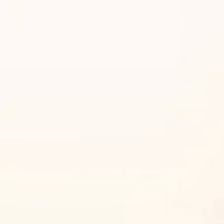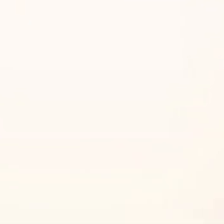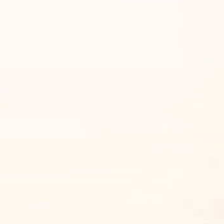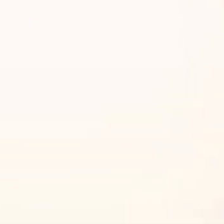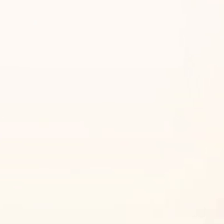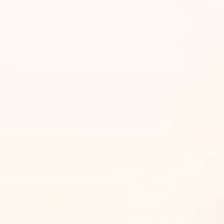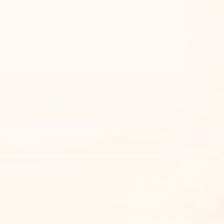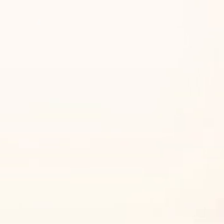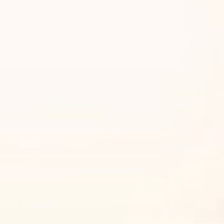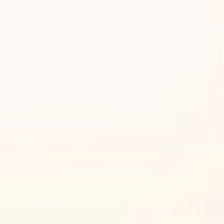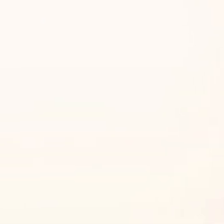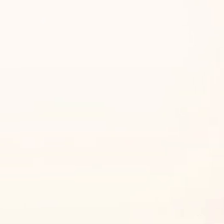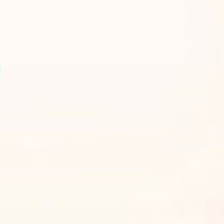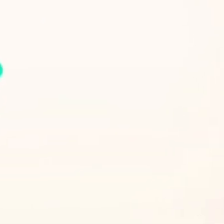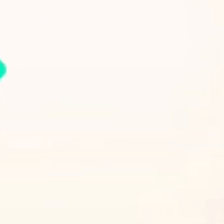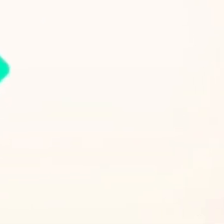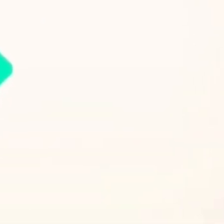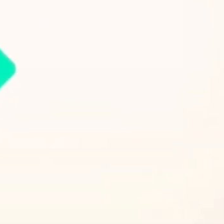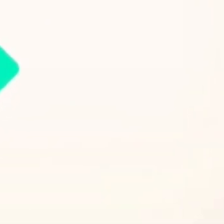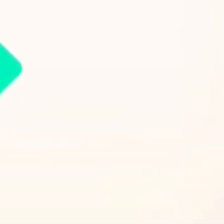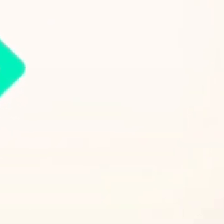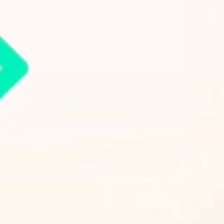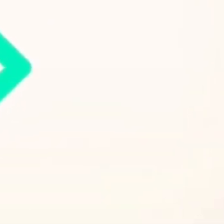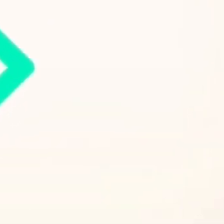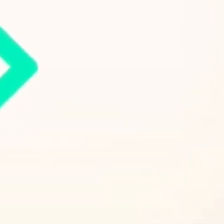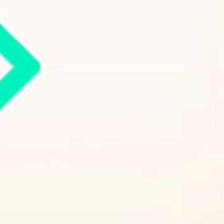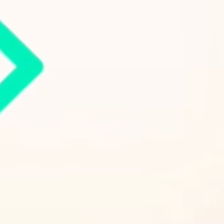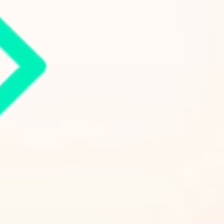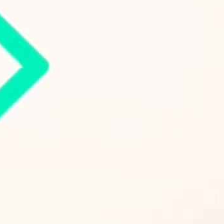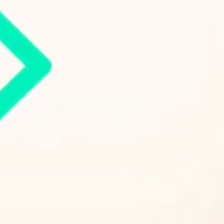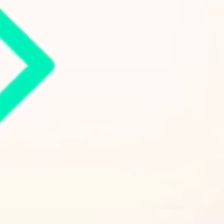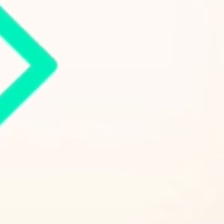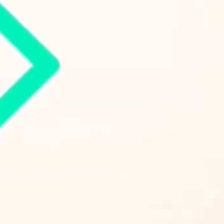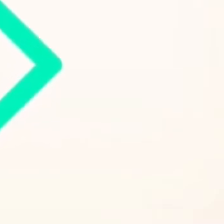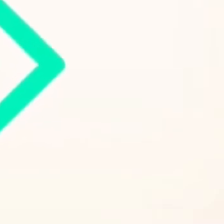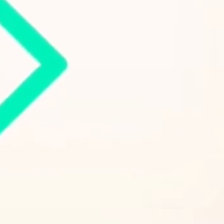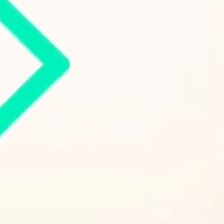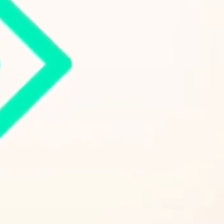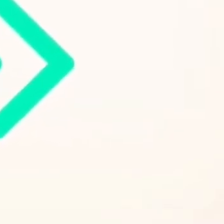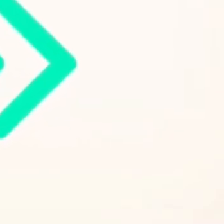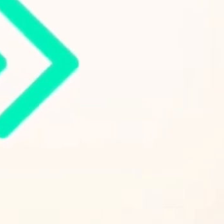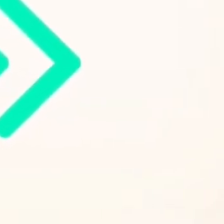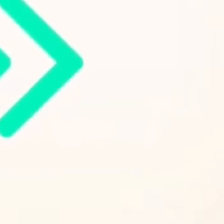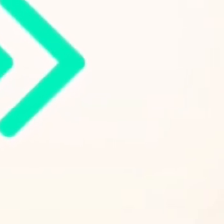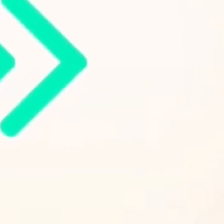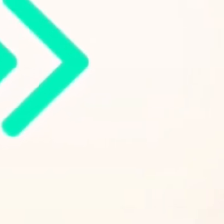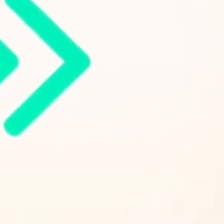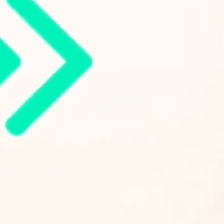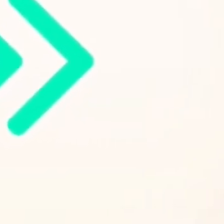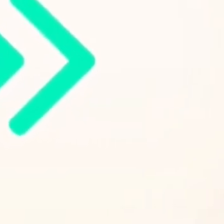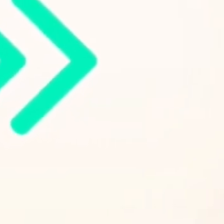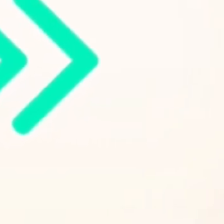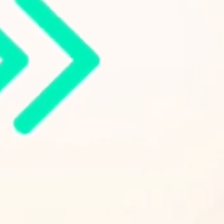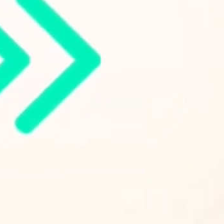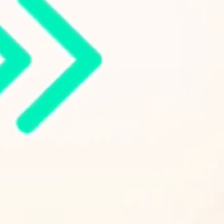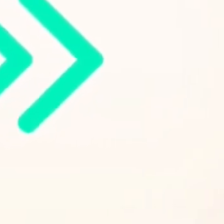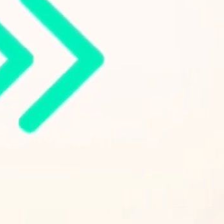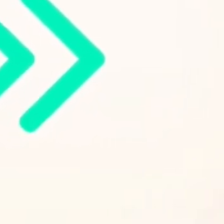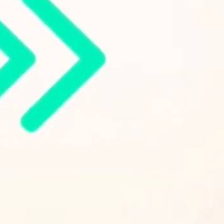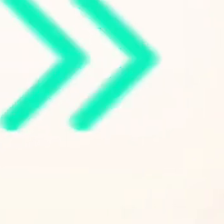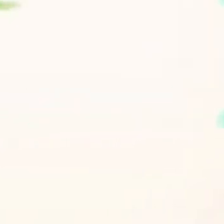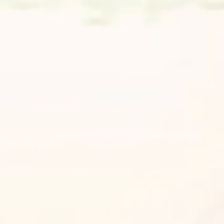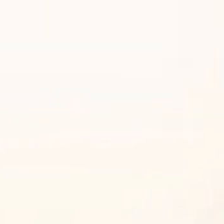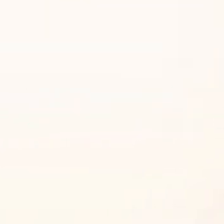de Desenvolvimento de Sergipe, o município de Arauá tem participação importante para alavancar o crescimento